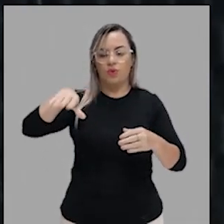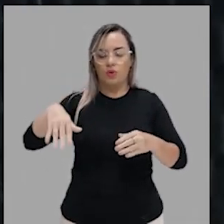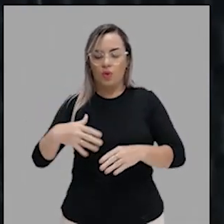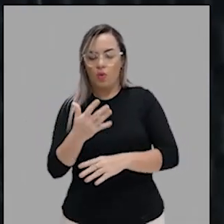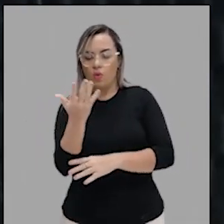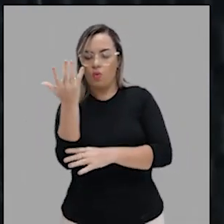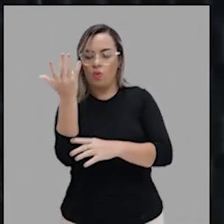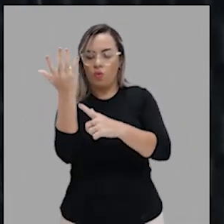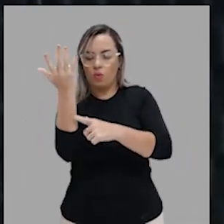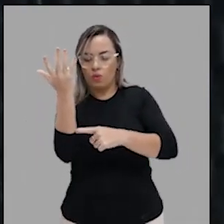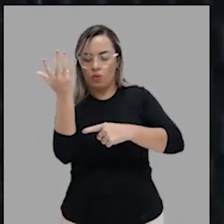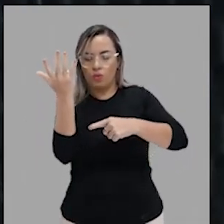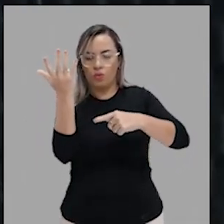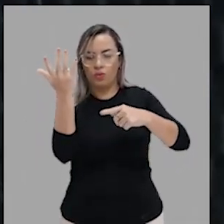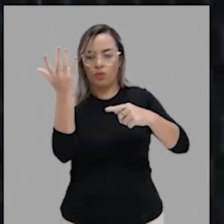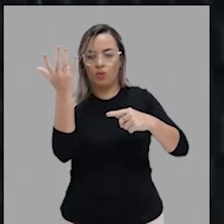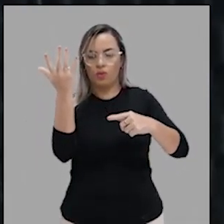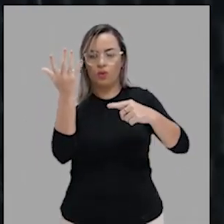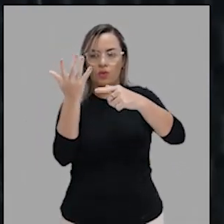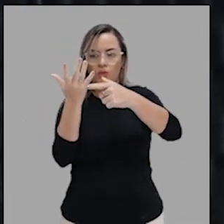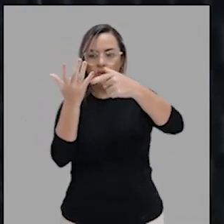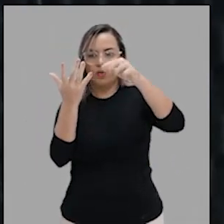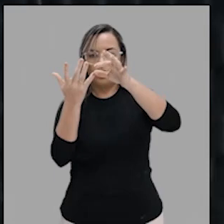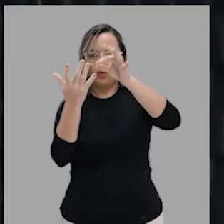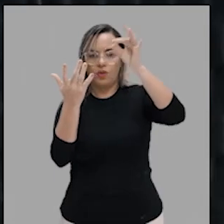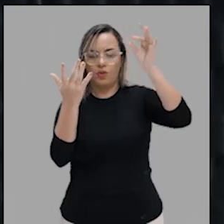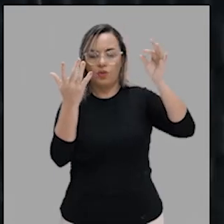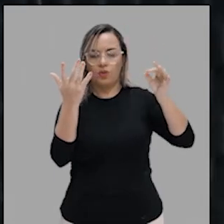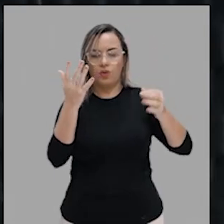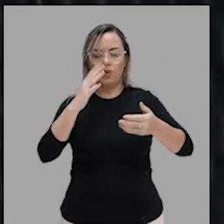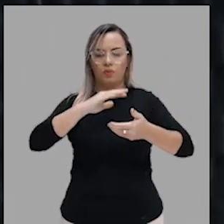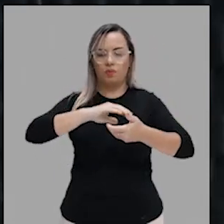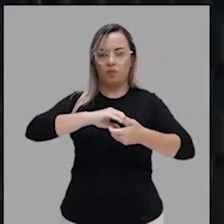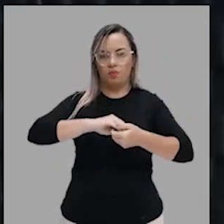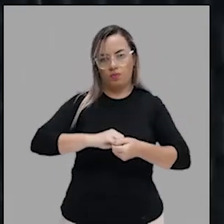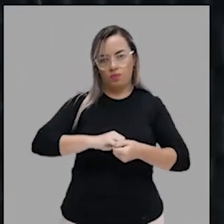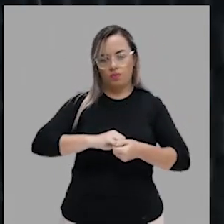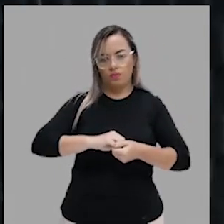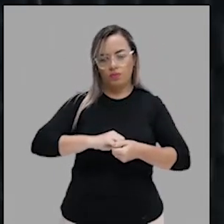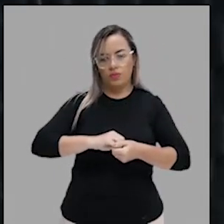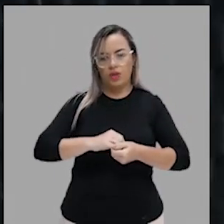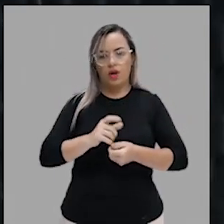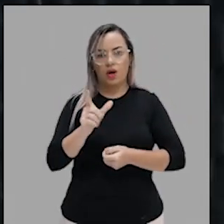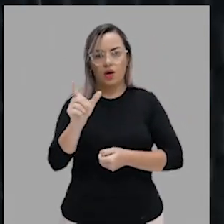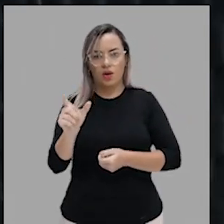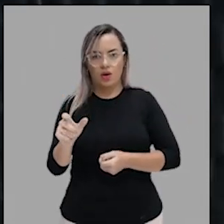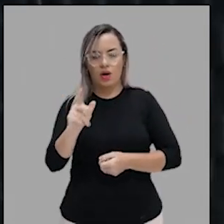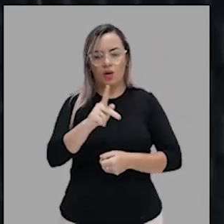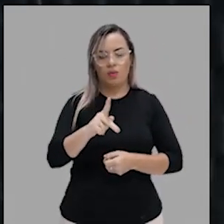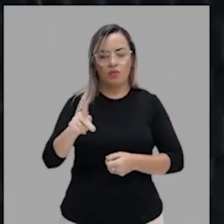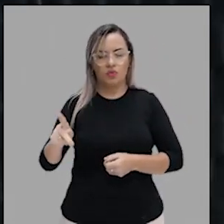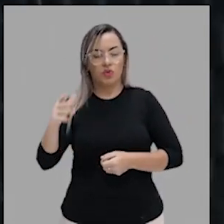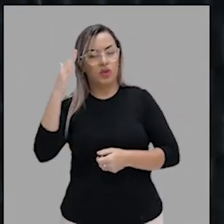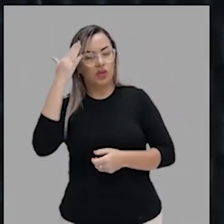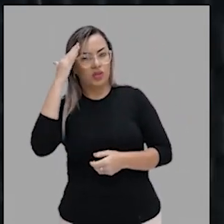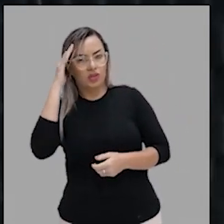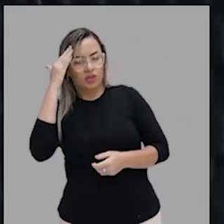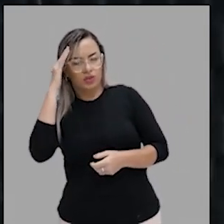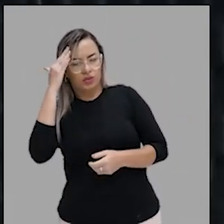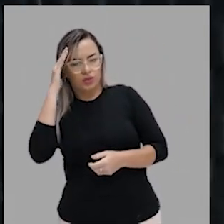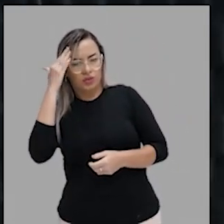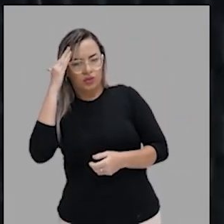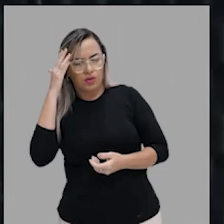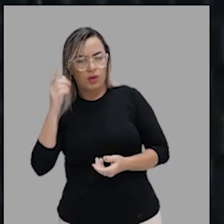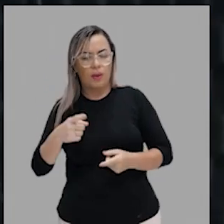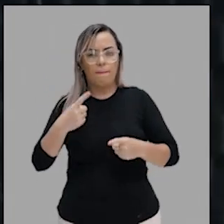um braço e ele aqui, ó, o rosto. Isso aí é uma subjetividade minha. Você pode entender de outro jeito. Por que eu trouxe